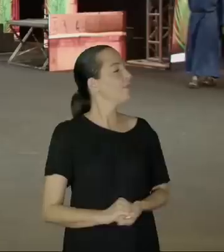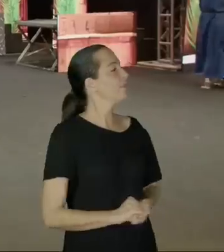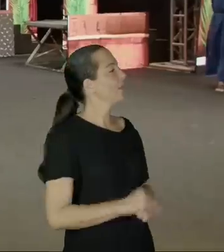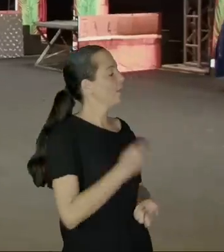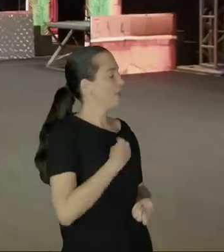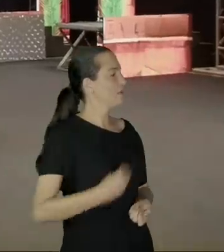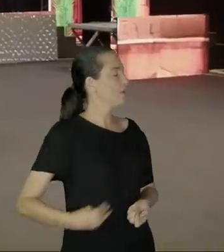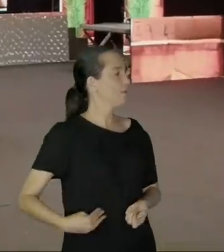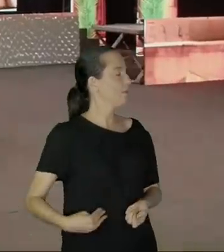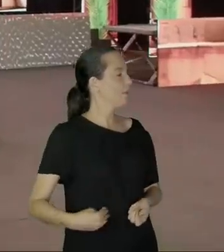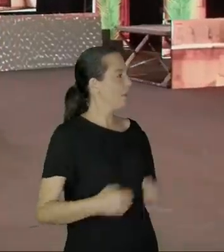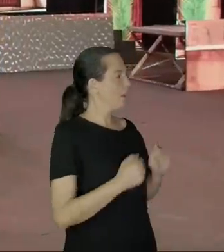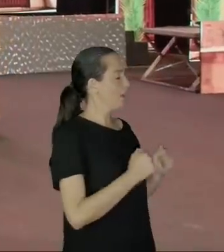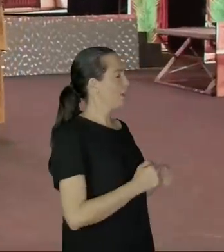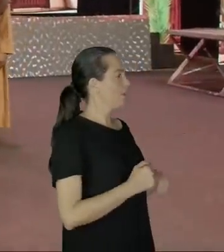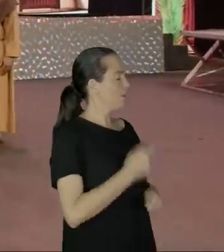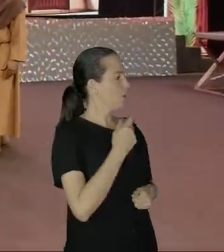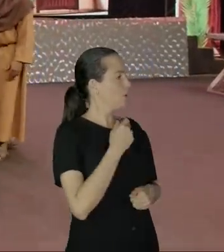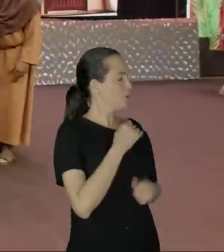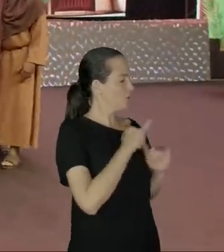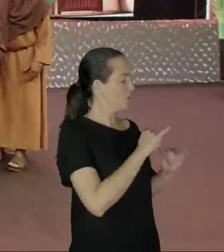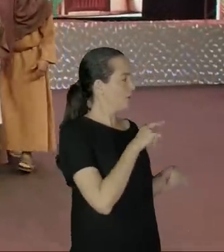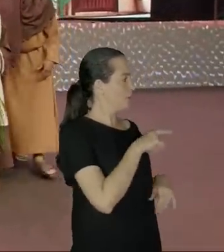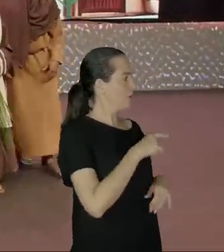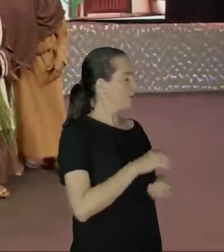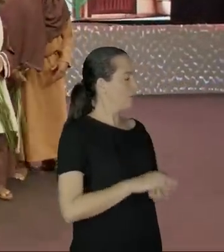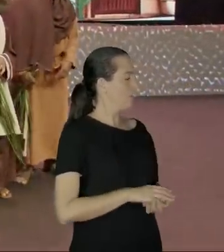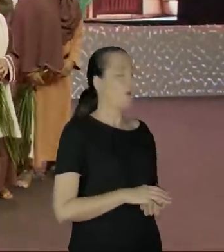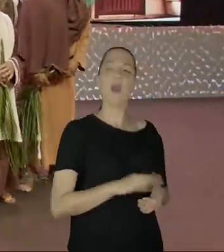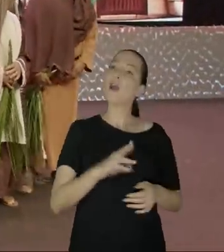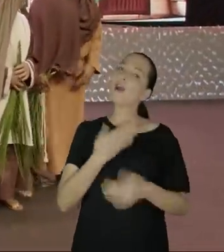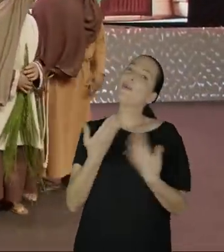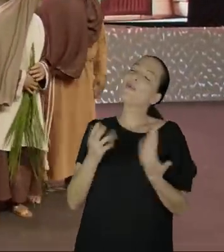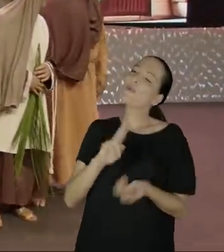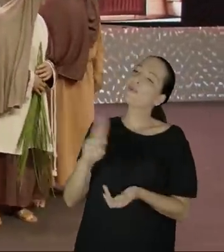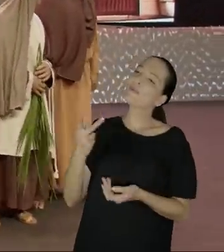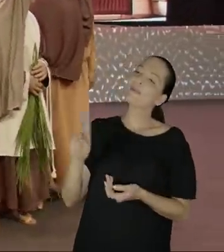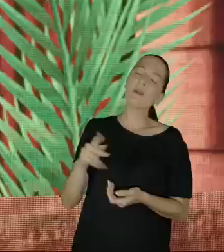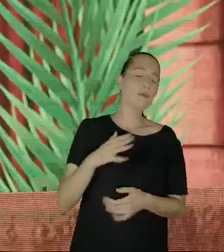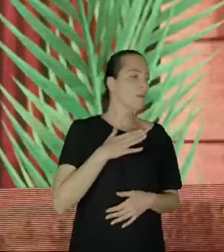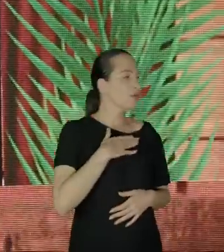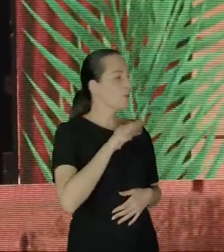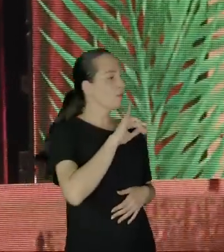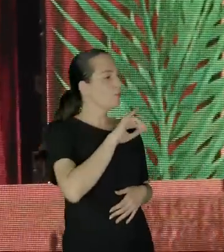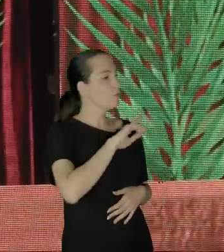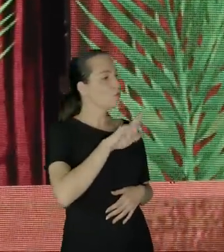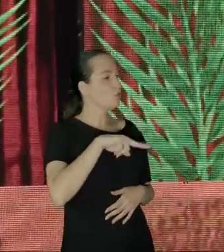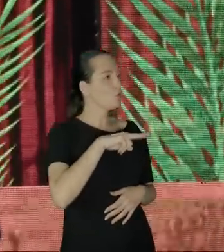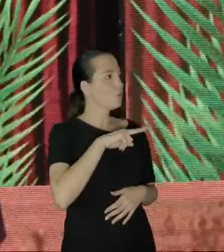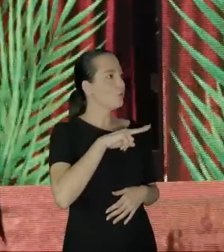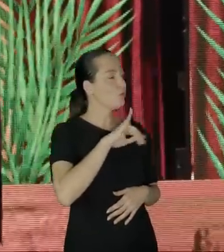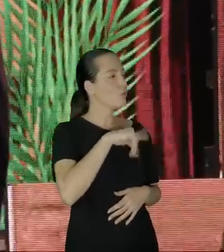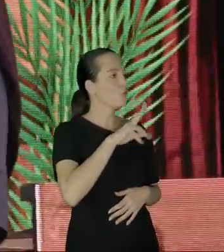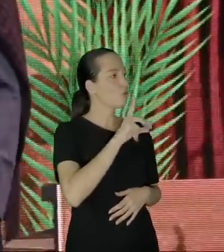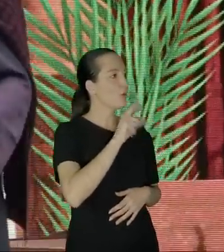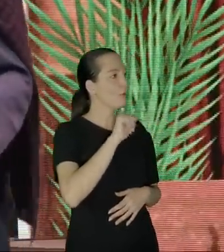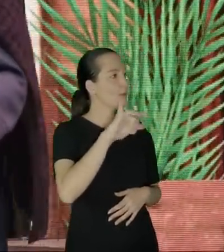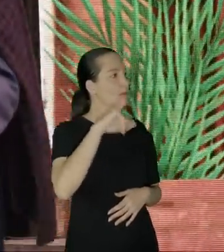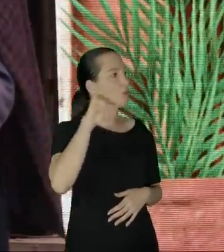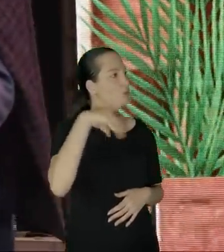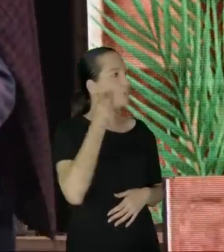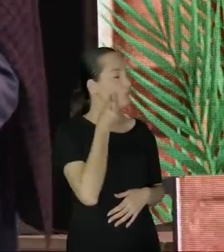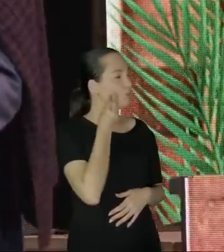Mestre, posso falar com o senhor? Qual é o teu nome, meu filho? Meu nome é Judas Iscariotes. Sou um